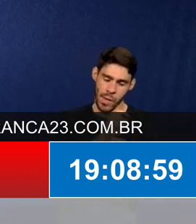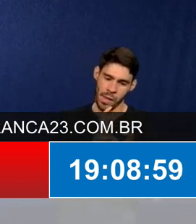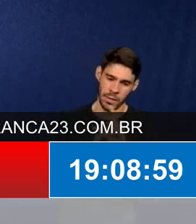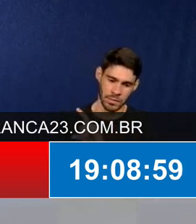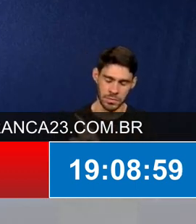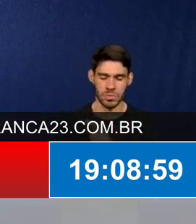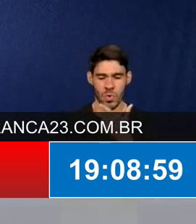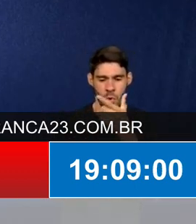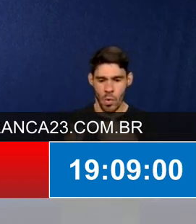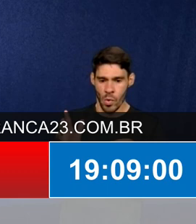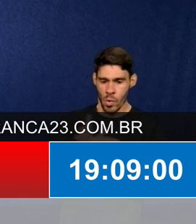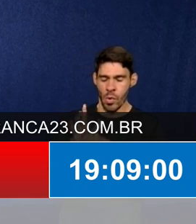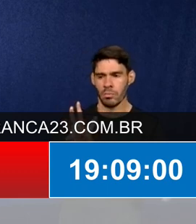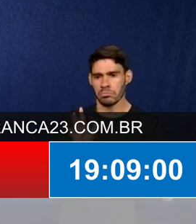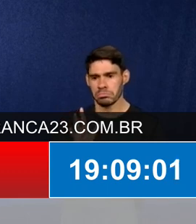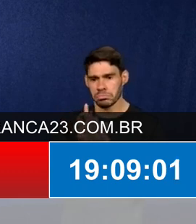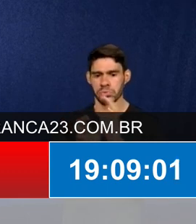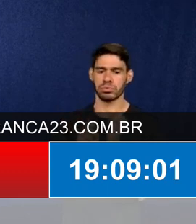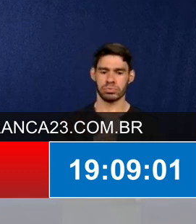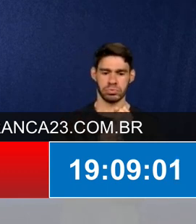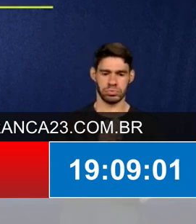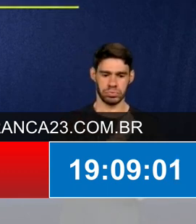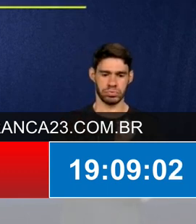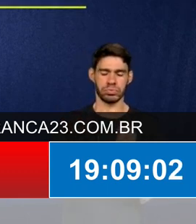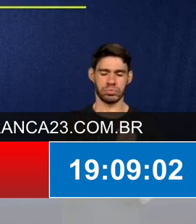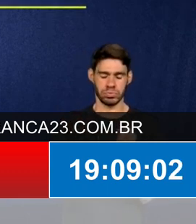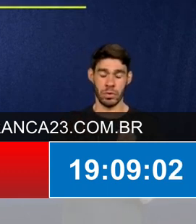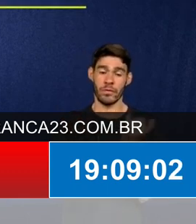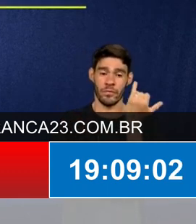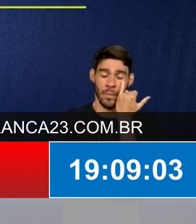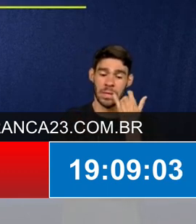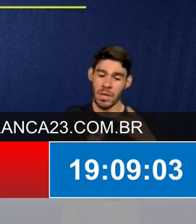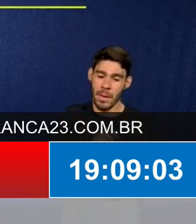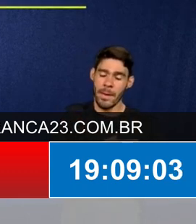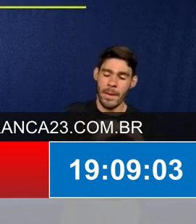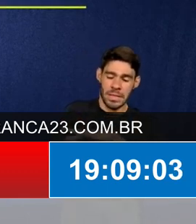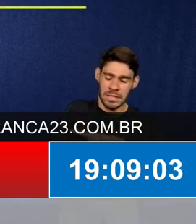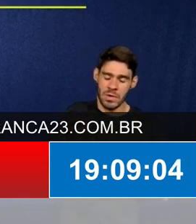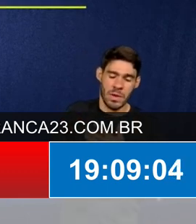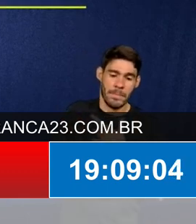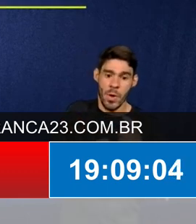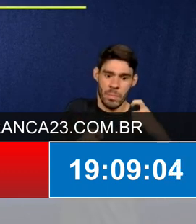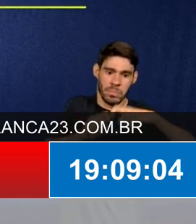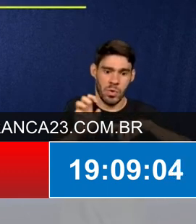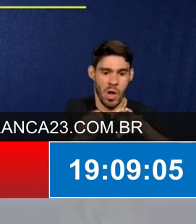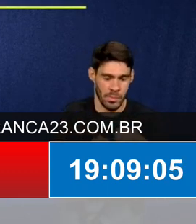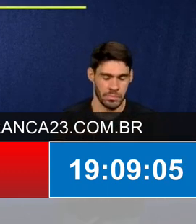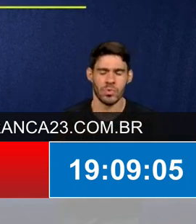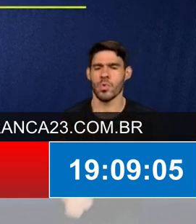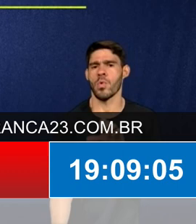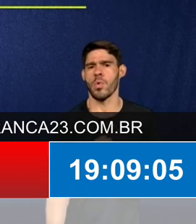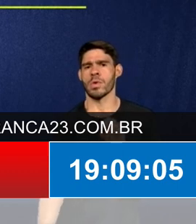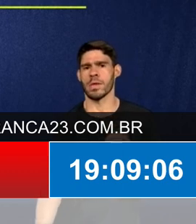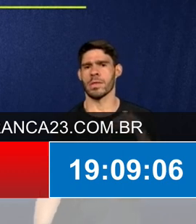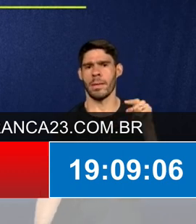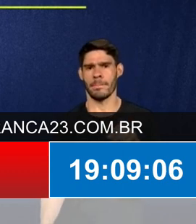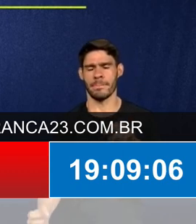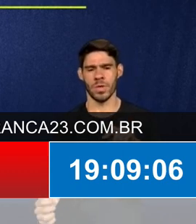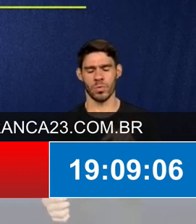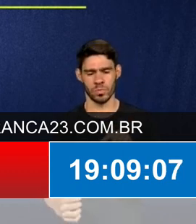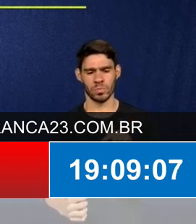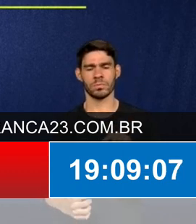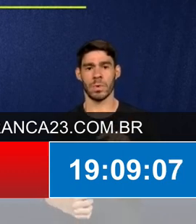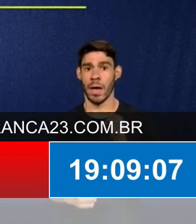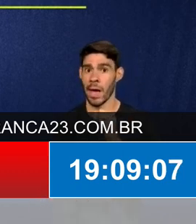Outro crime que vem aumentando ano após ano, segundo o mapa da segurança pública, é o estupro. Foram 80 mil vítimas no